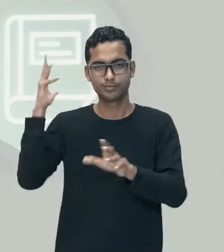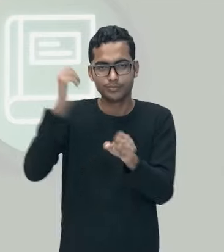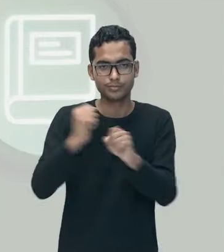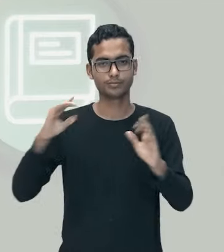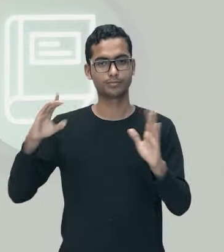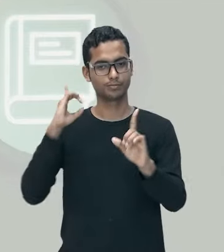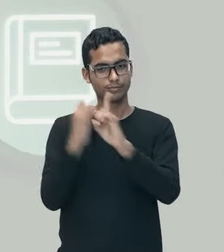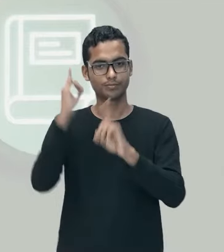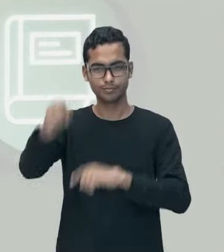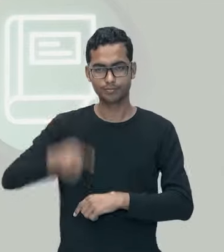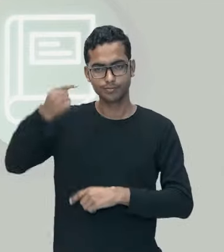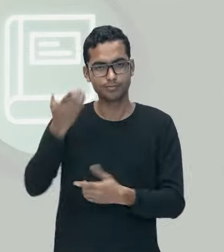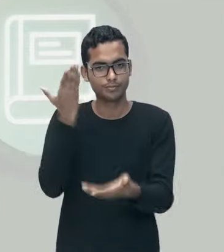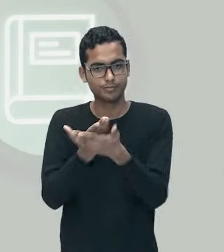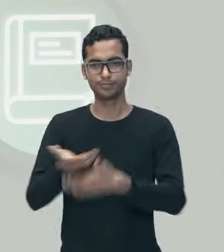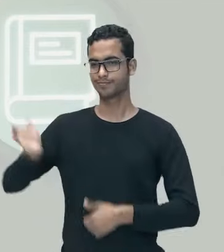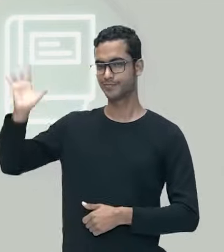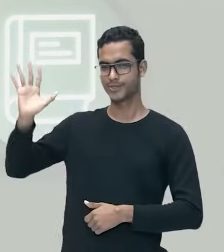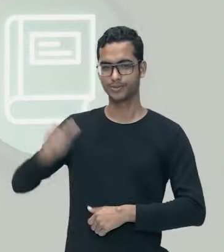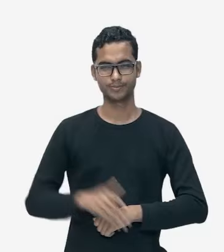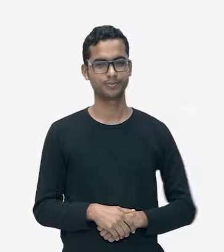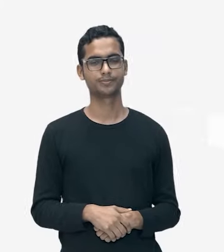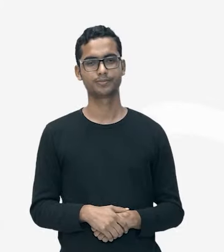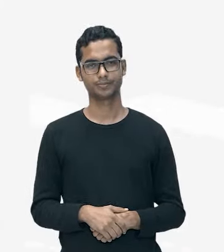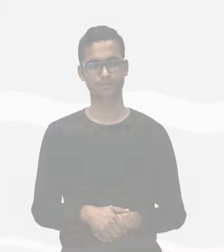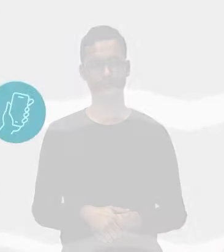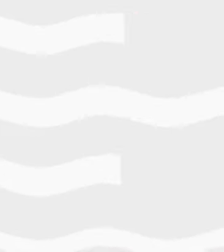até uma próxima aula ciao